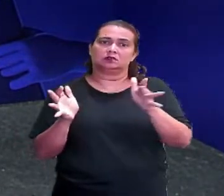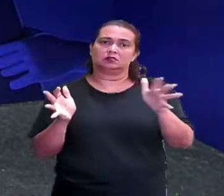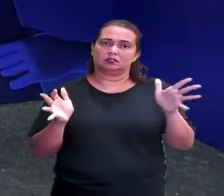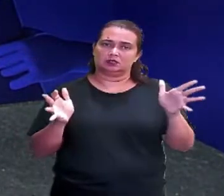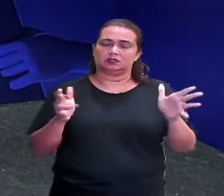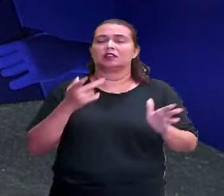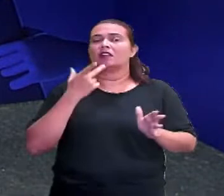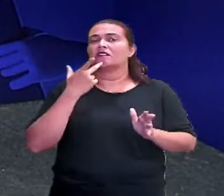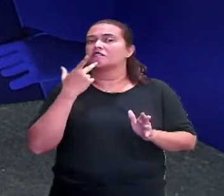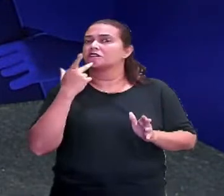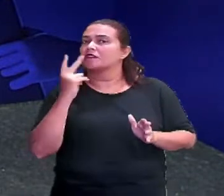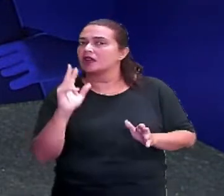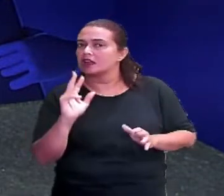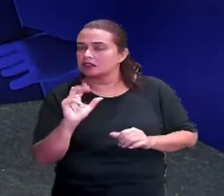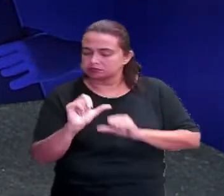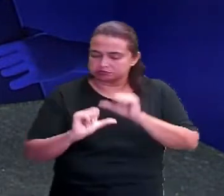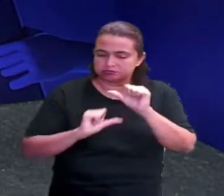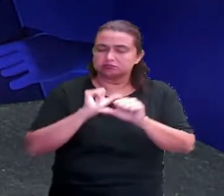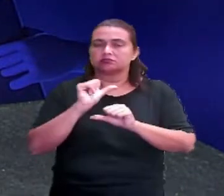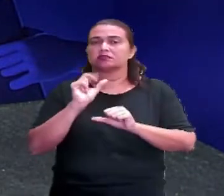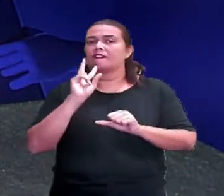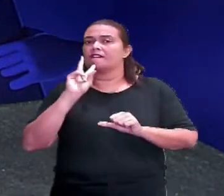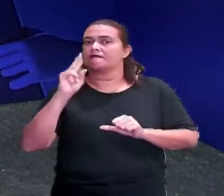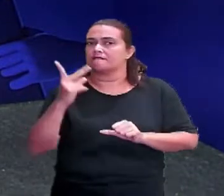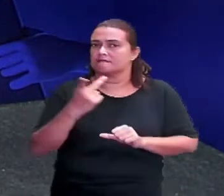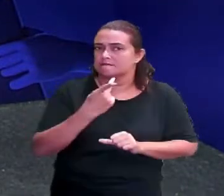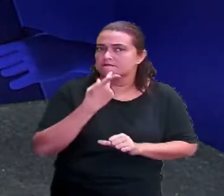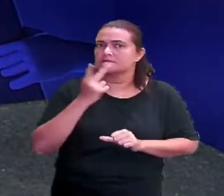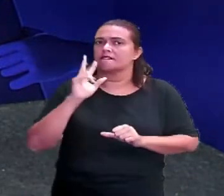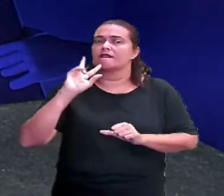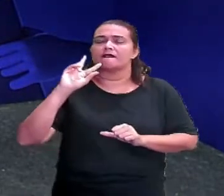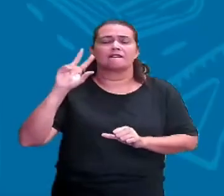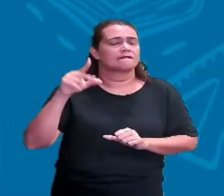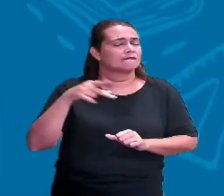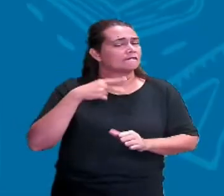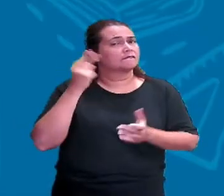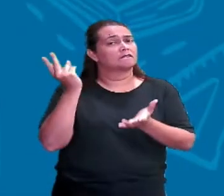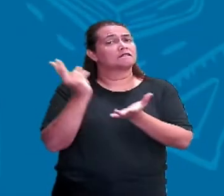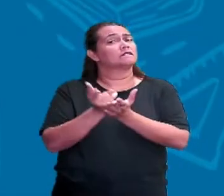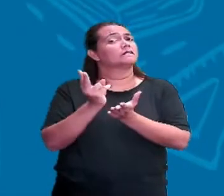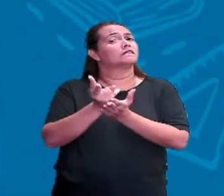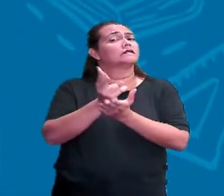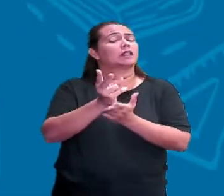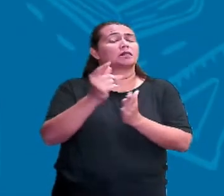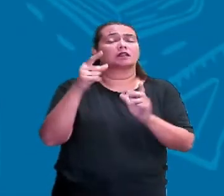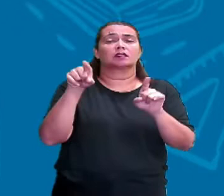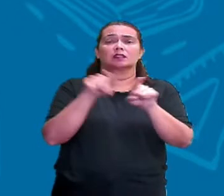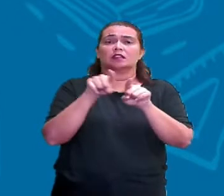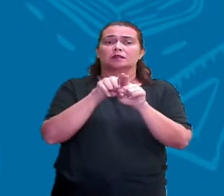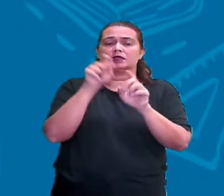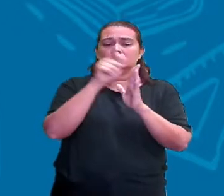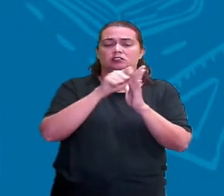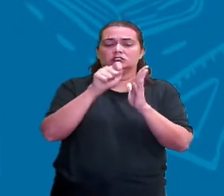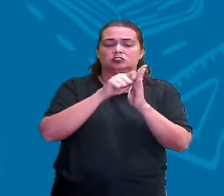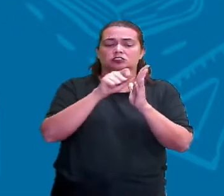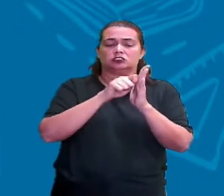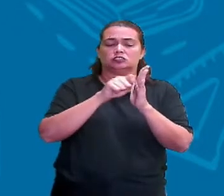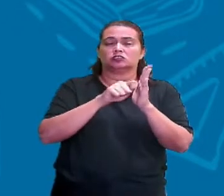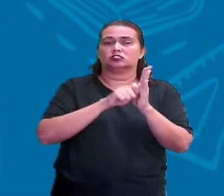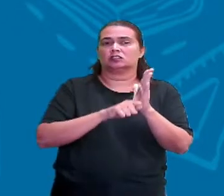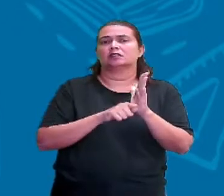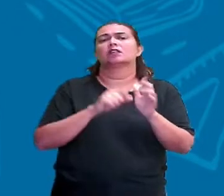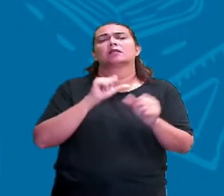de falar, mudam as palavras, a grafia e o sentido delas. Essas alterações recebem o nome de